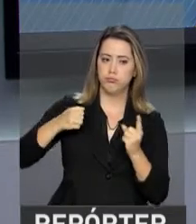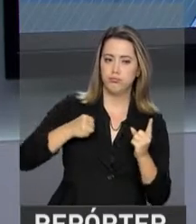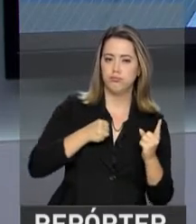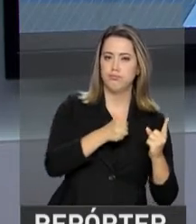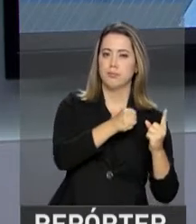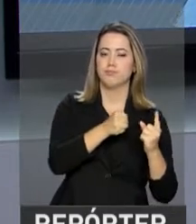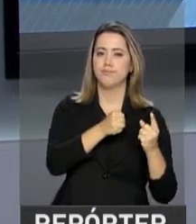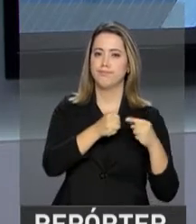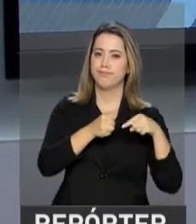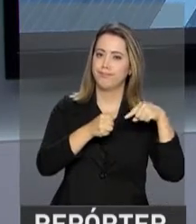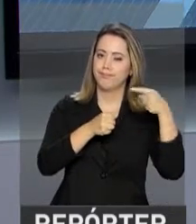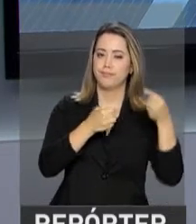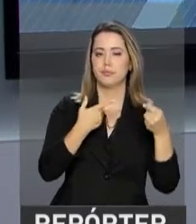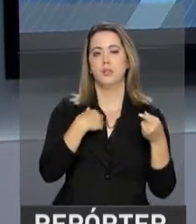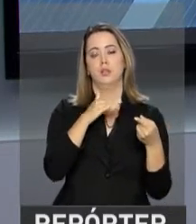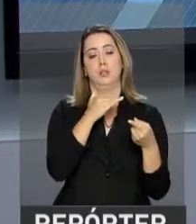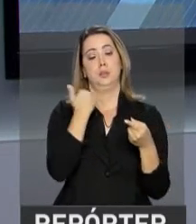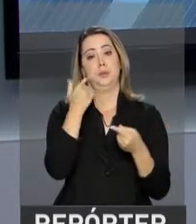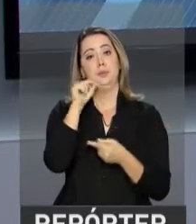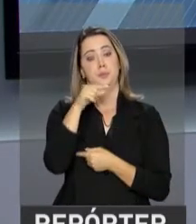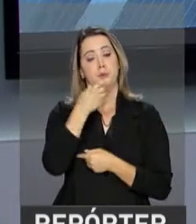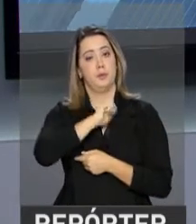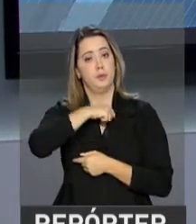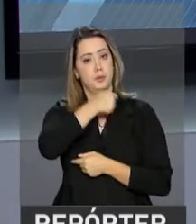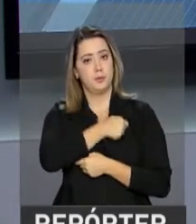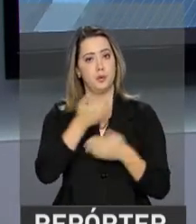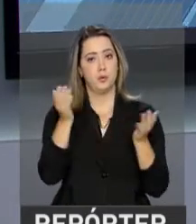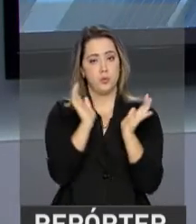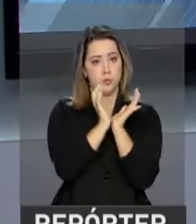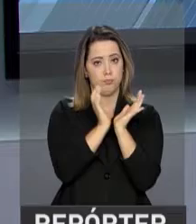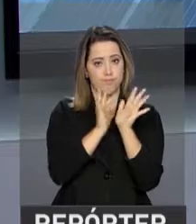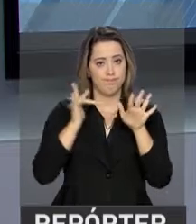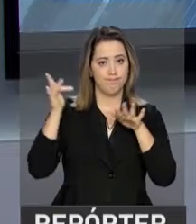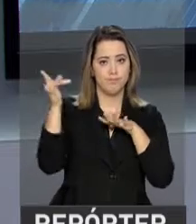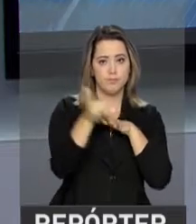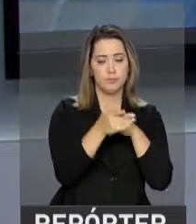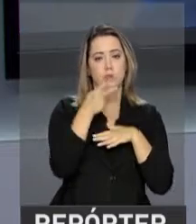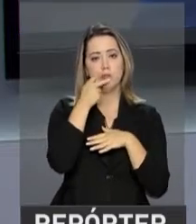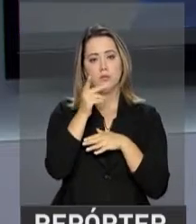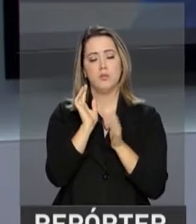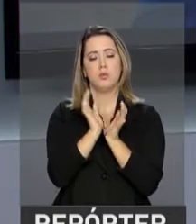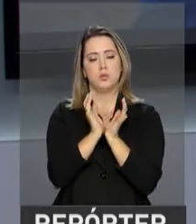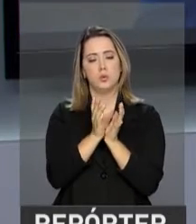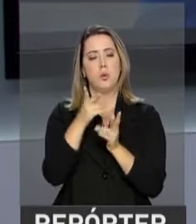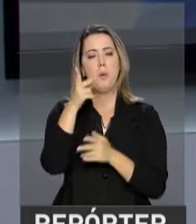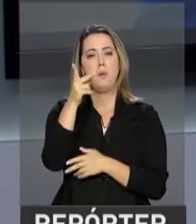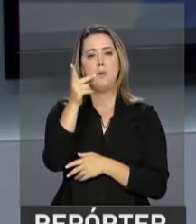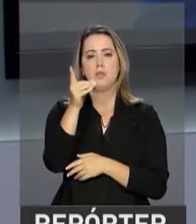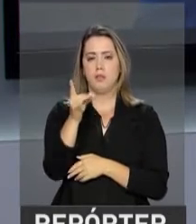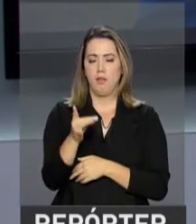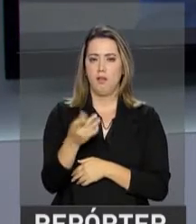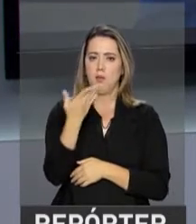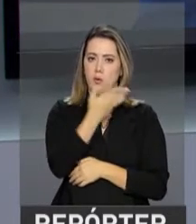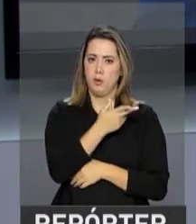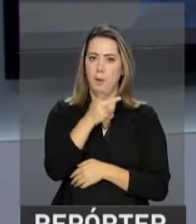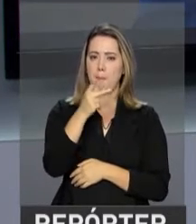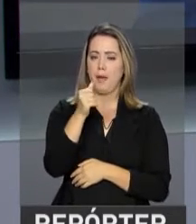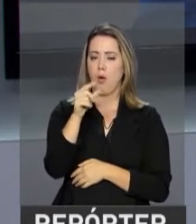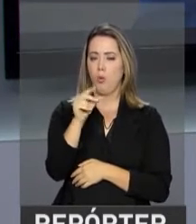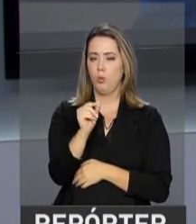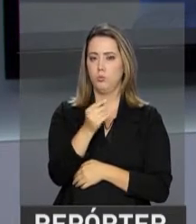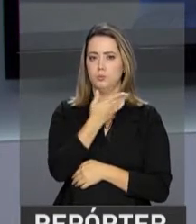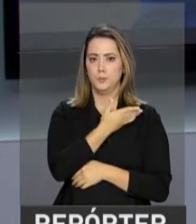michel temer se manifestou sobre o assunto pelas redes sociais o repórter paulo la sálvia tem os detalhes olá paulo o